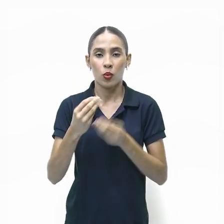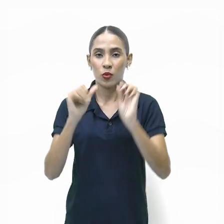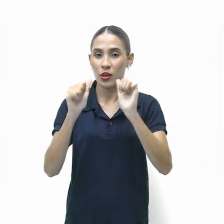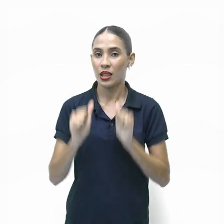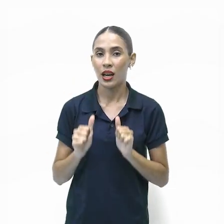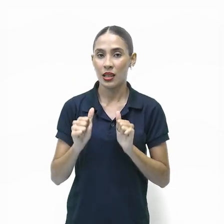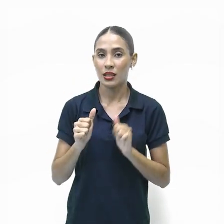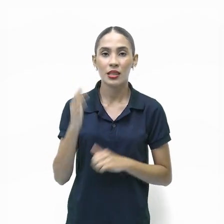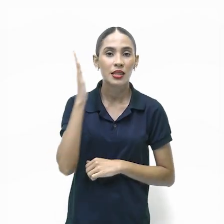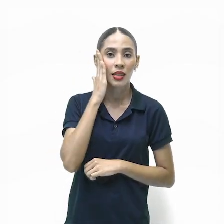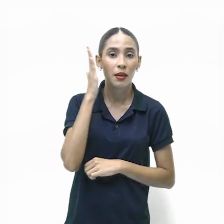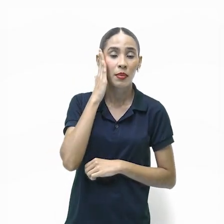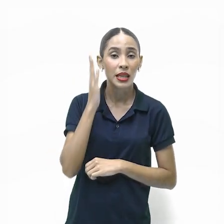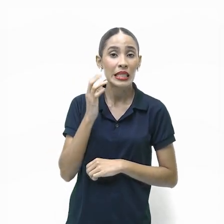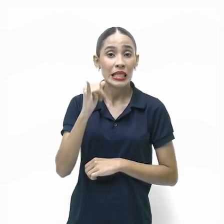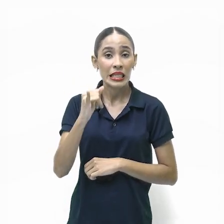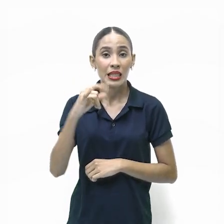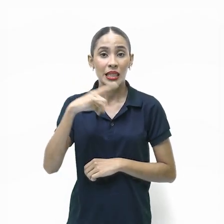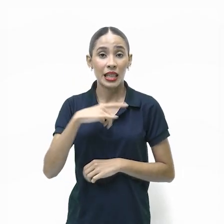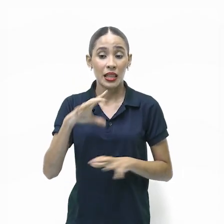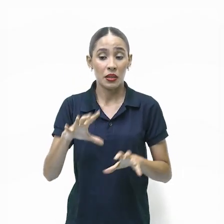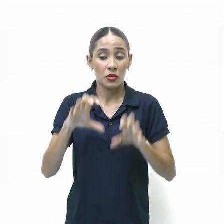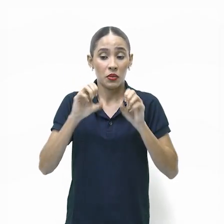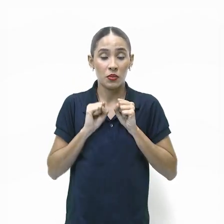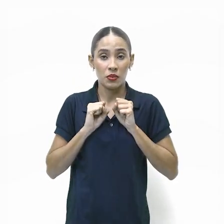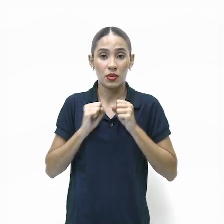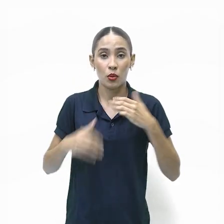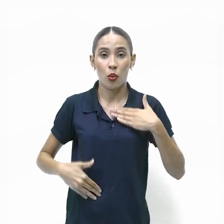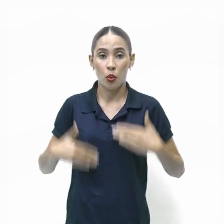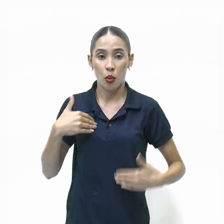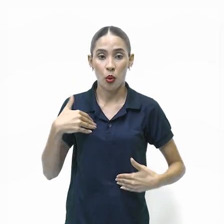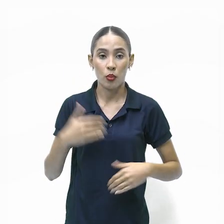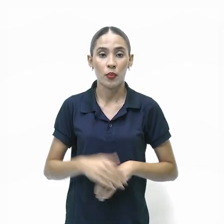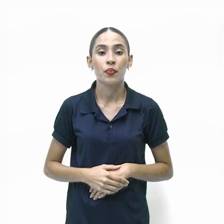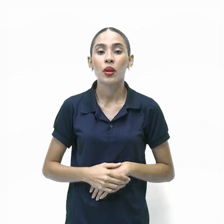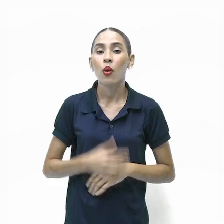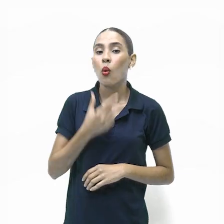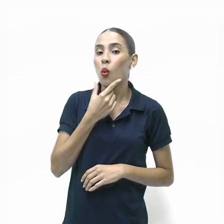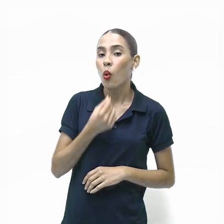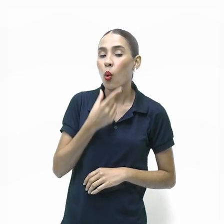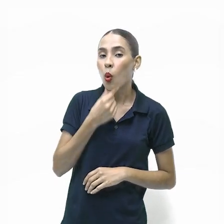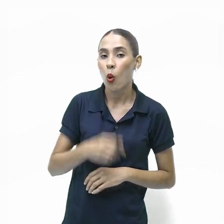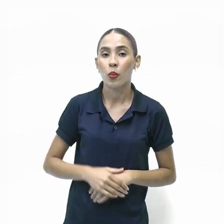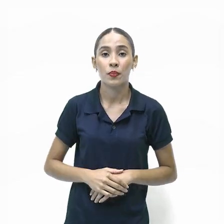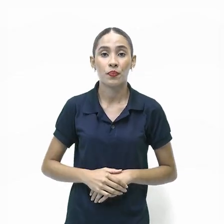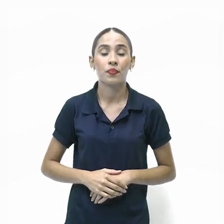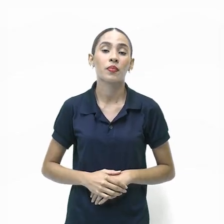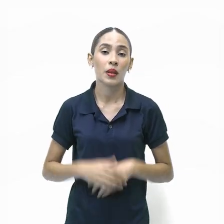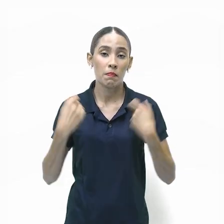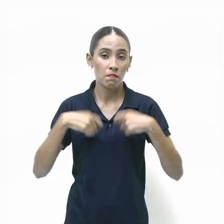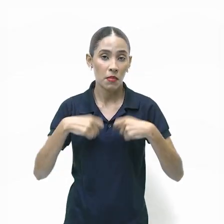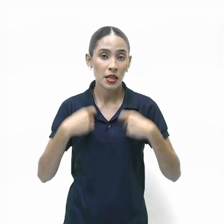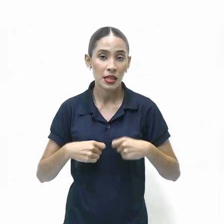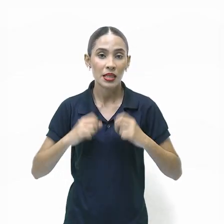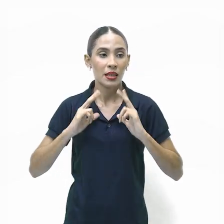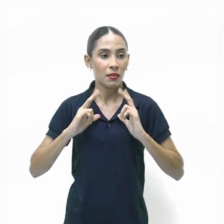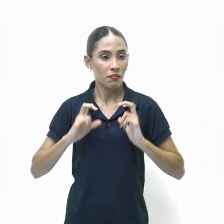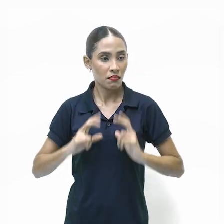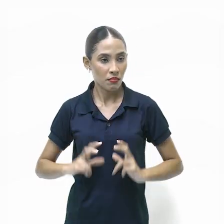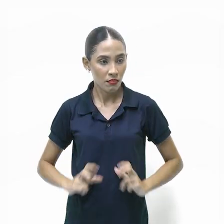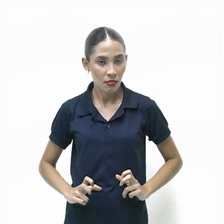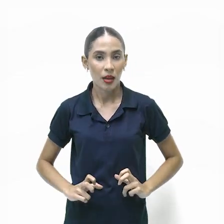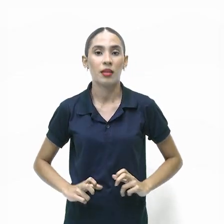possível saber ali que esse vírus está presente no corpo? Nos homens, através de exames clínicos, e